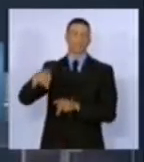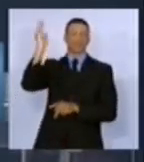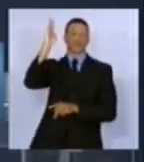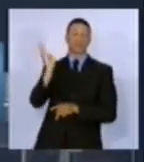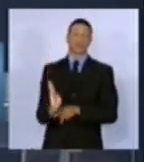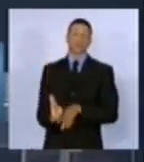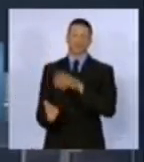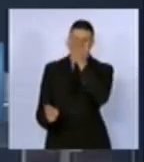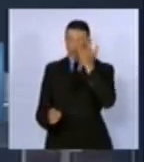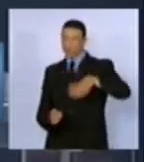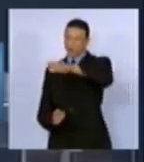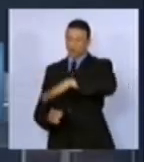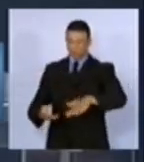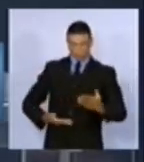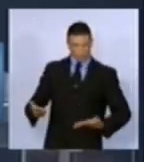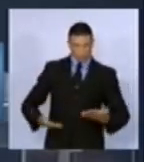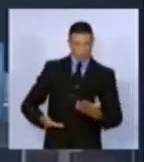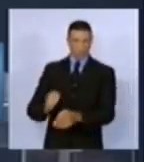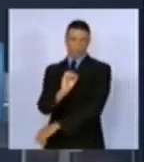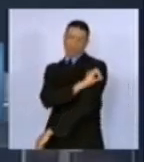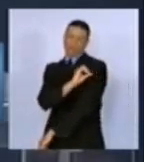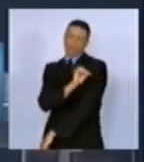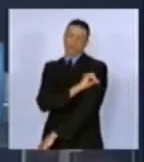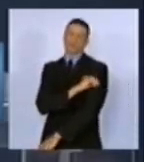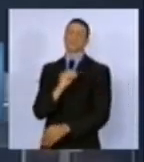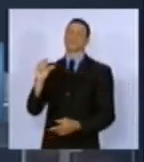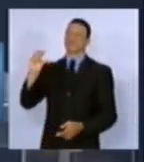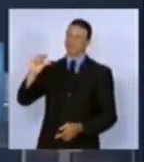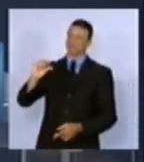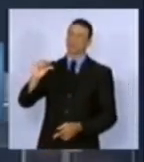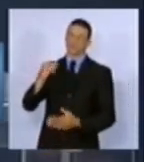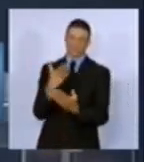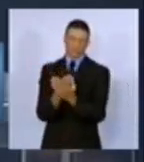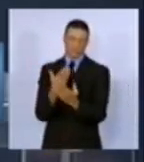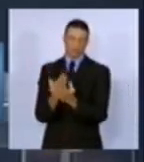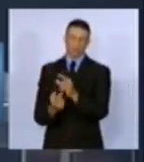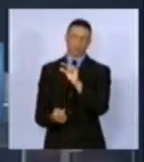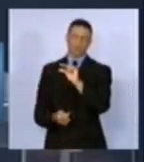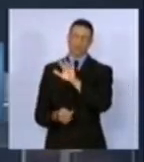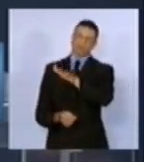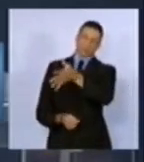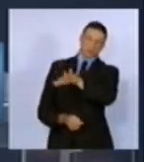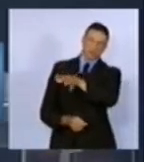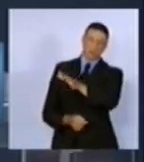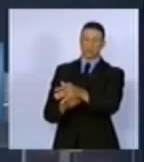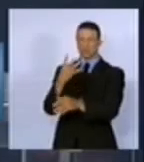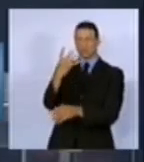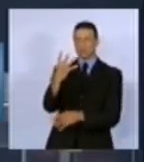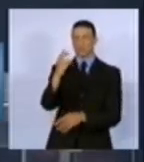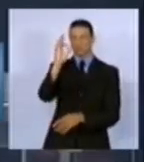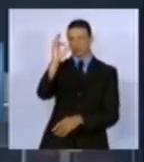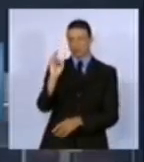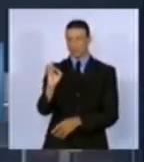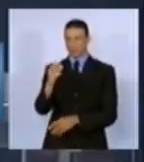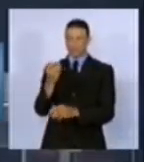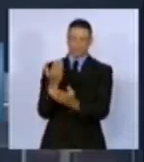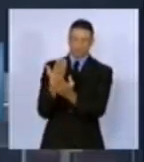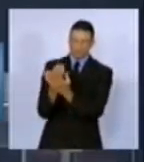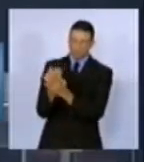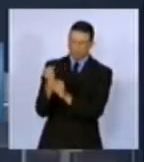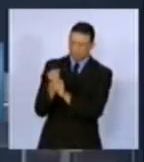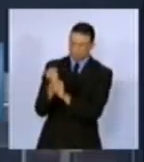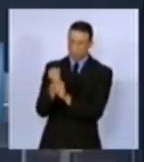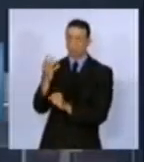escolaridade média dos trabalhadores agrícolas é muito baixa em média 4 há 4 anos de estudo